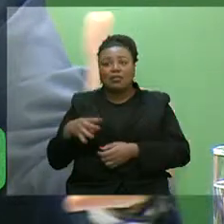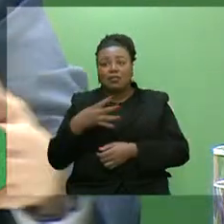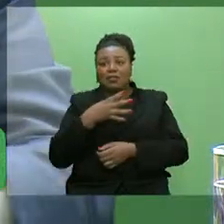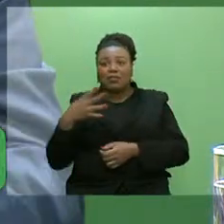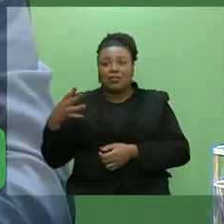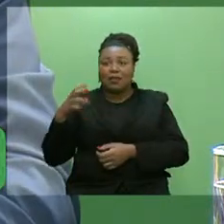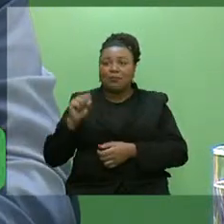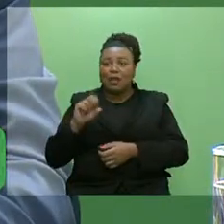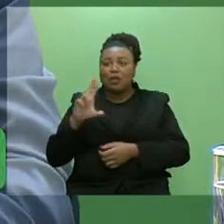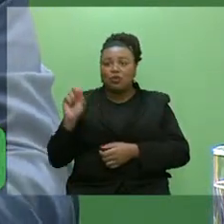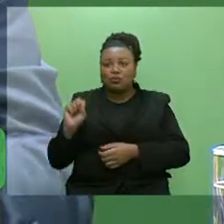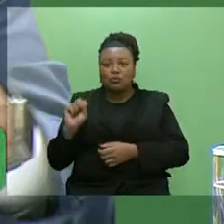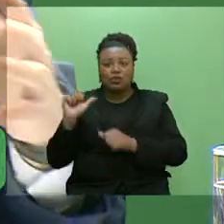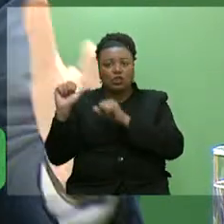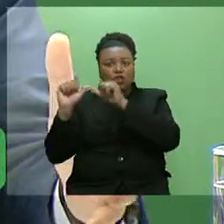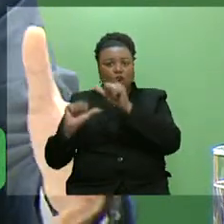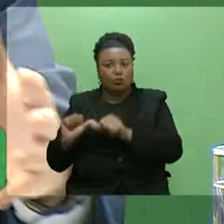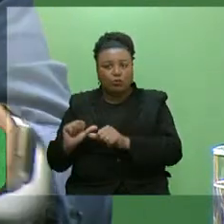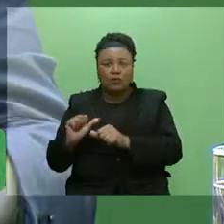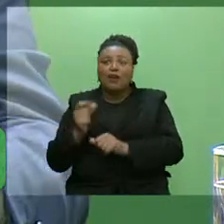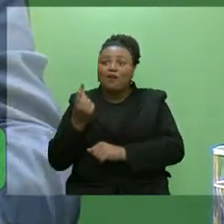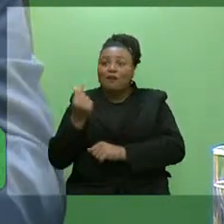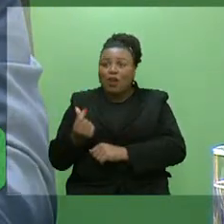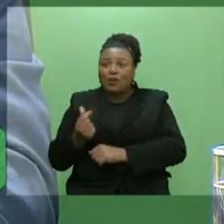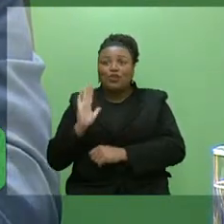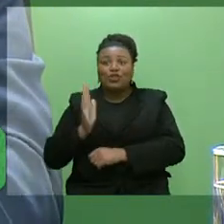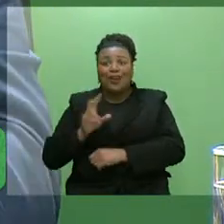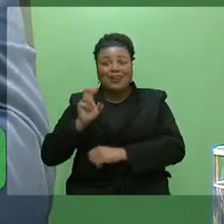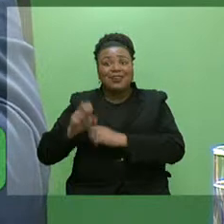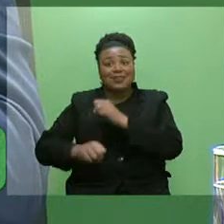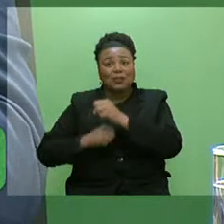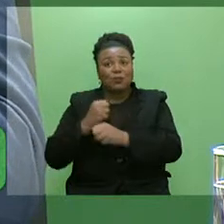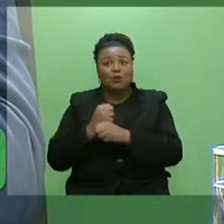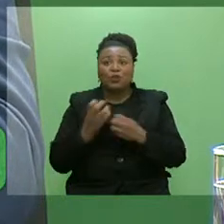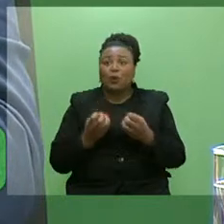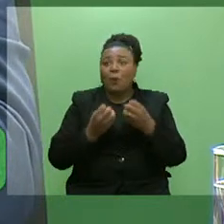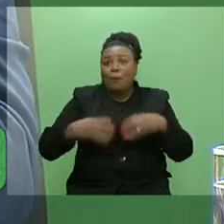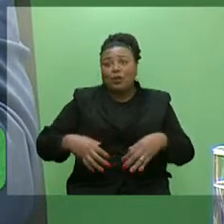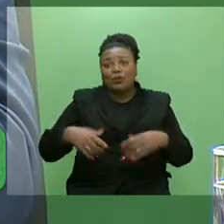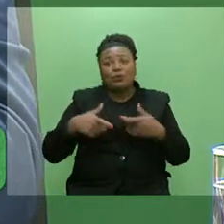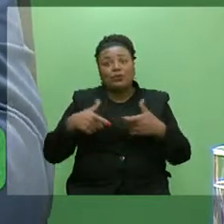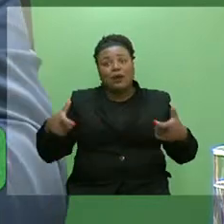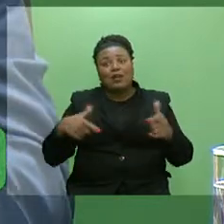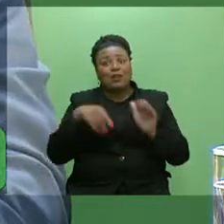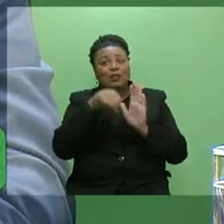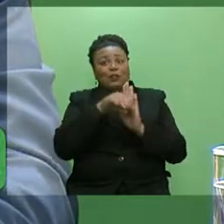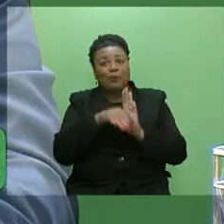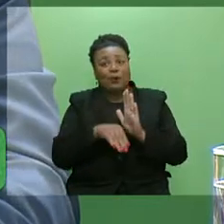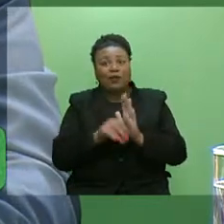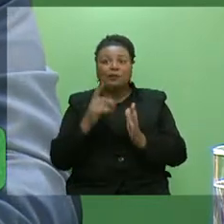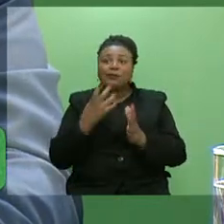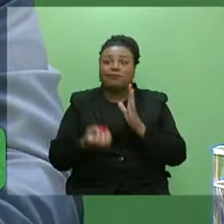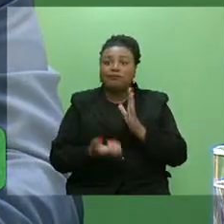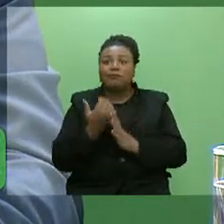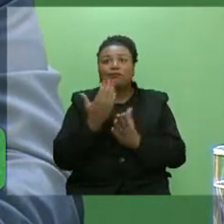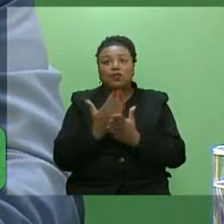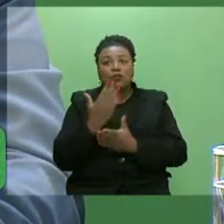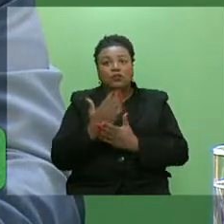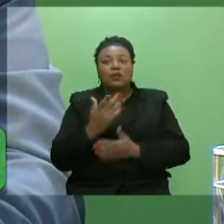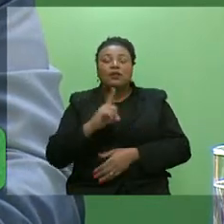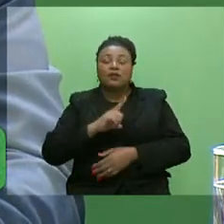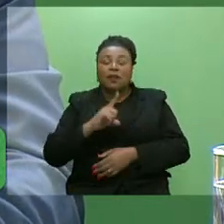é corrigida faz 5 anos, um prejuízo ainda maior na medida em que esse programa possa vir a ser gerado.